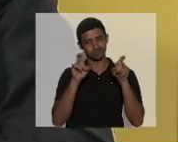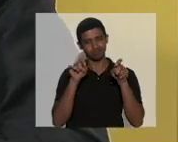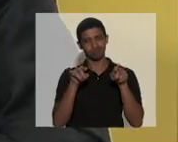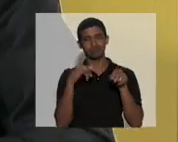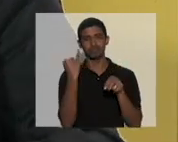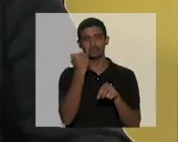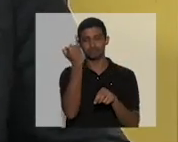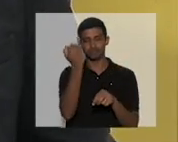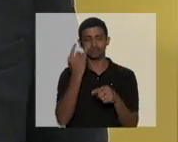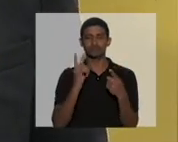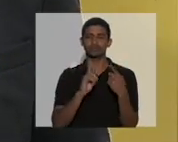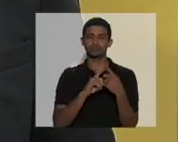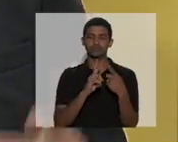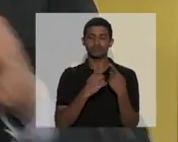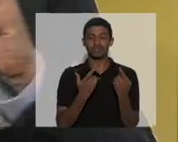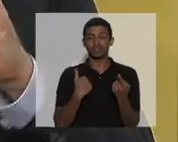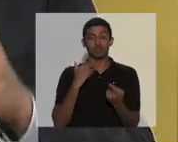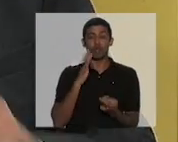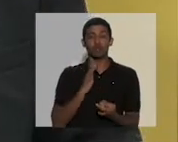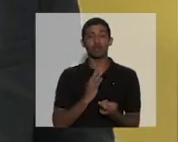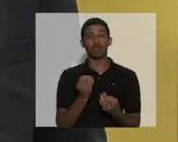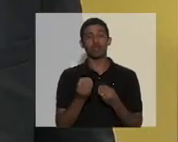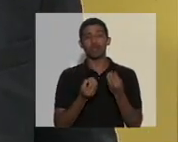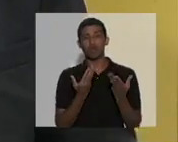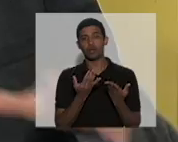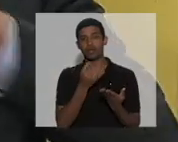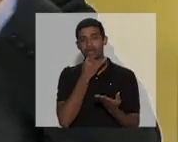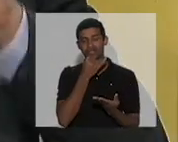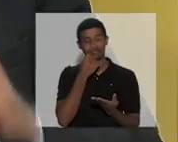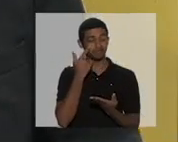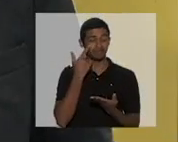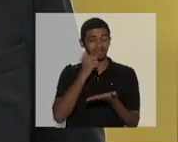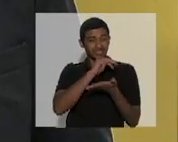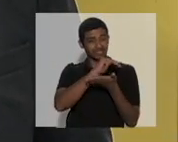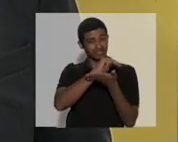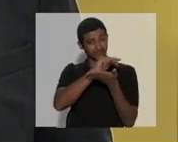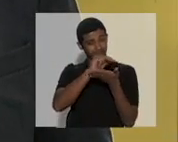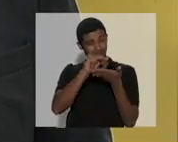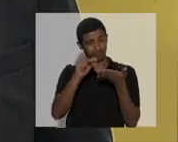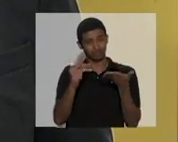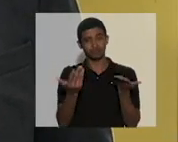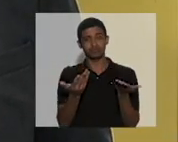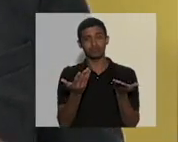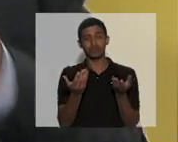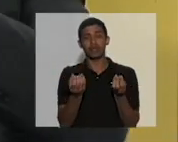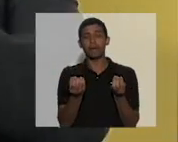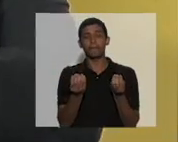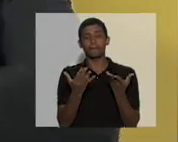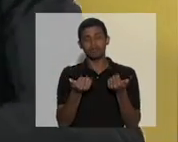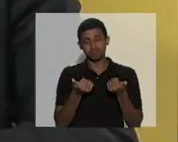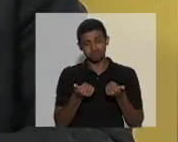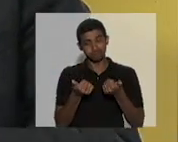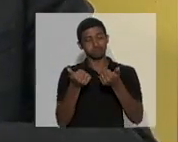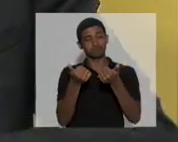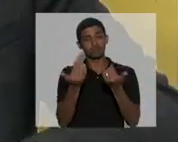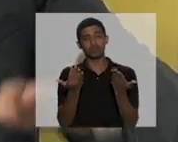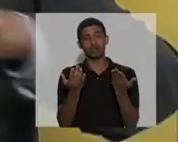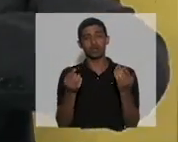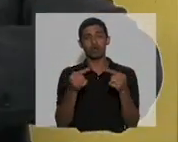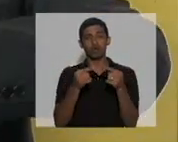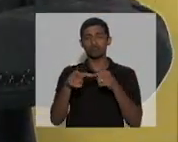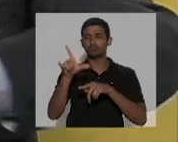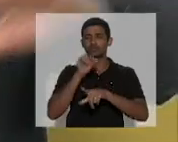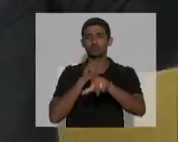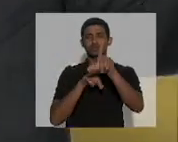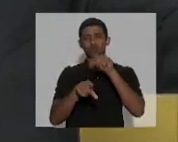questões distintas. Eu não sei quais são os critérios que prevaleceram para